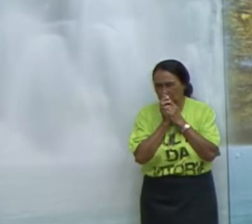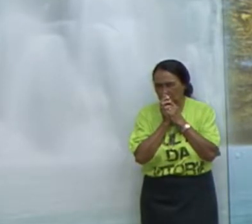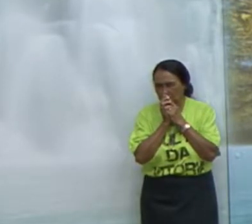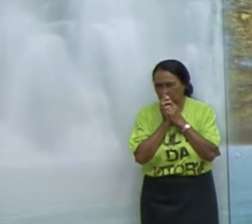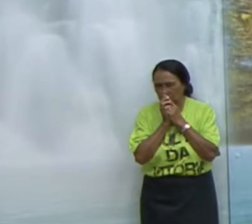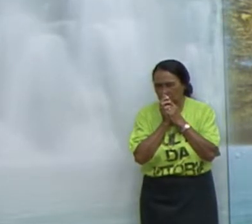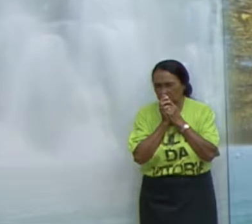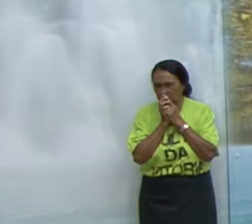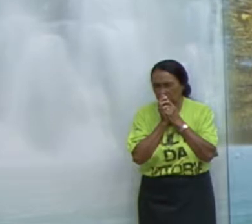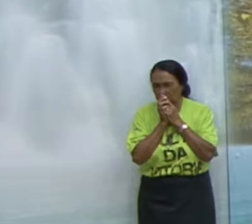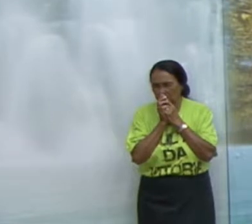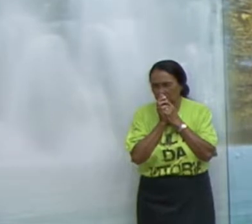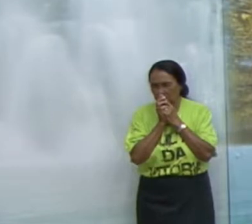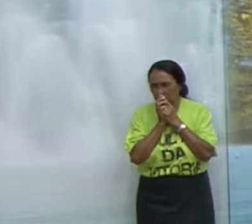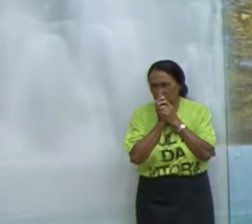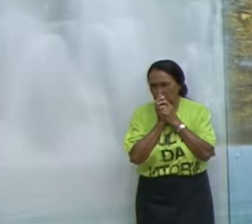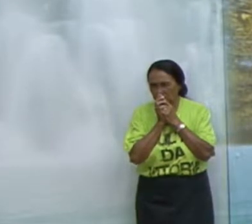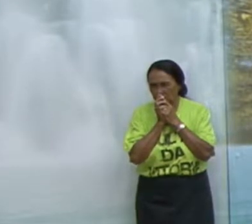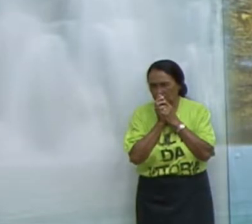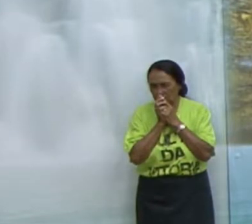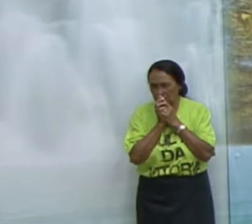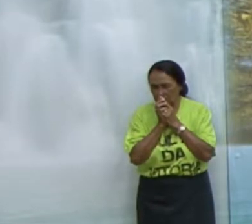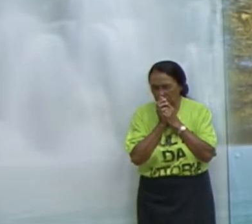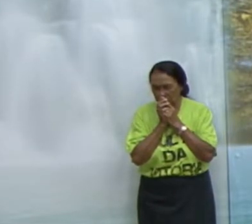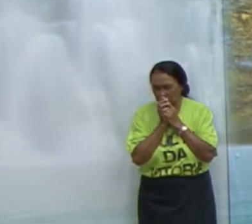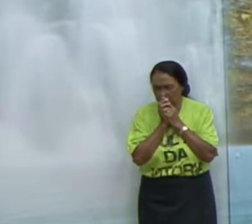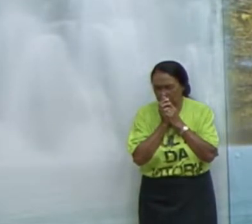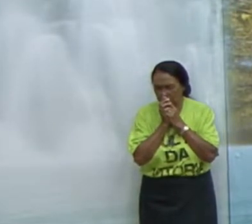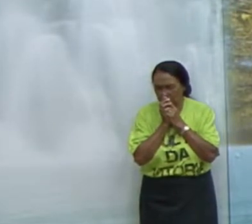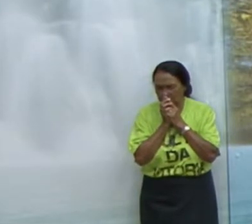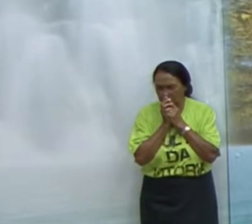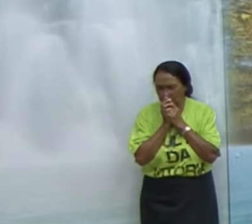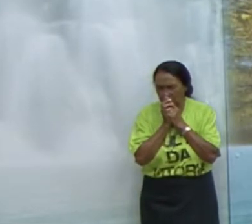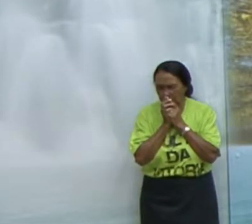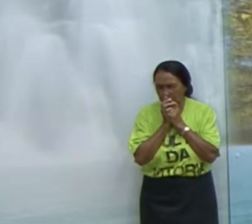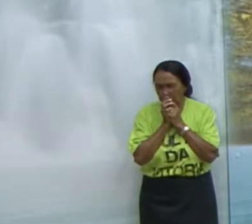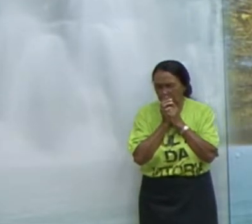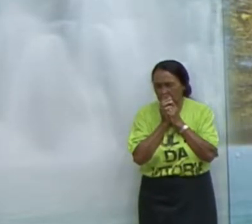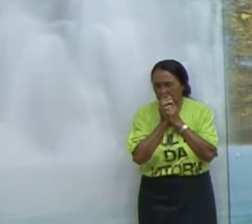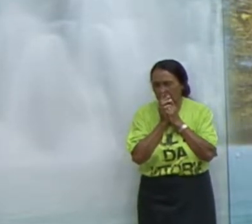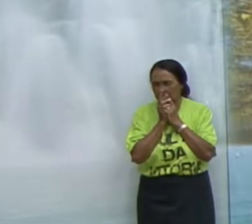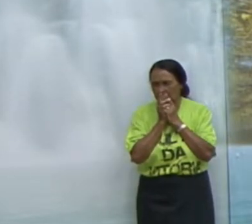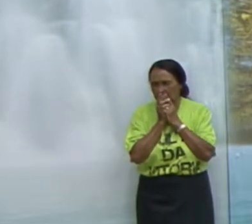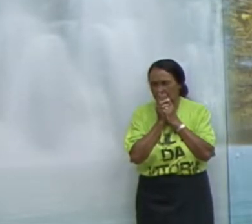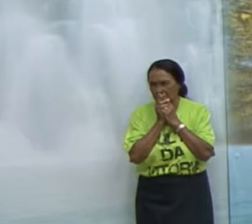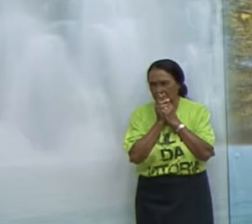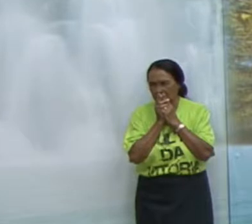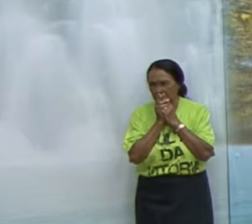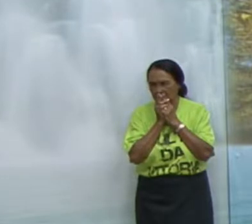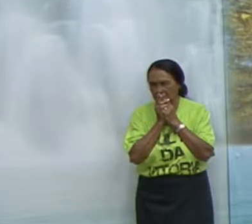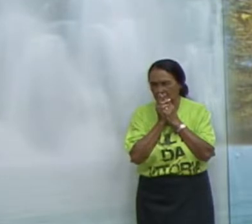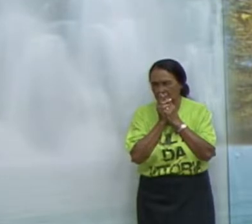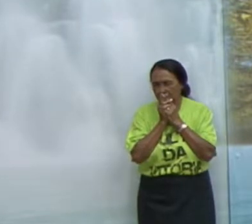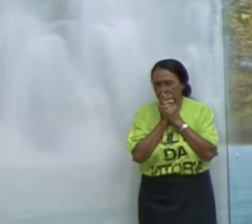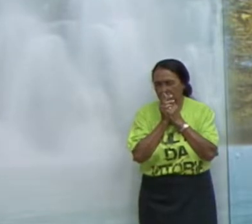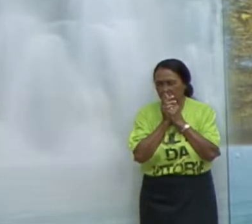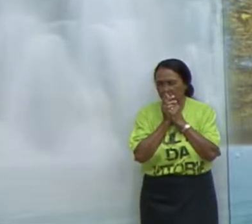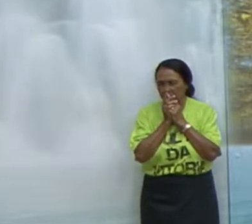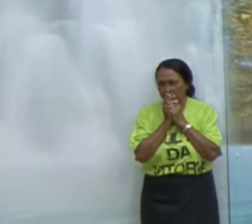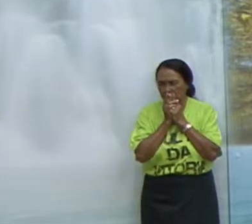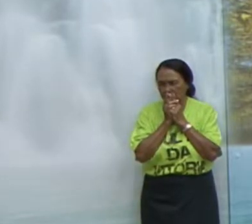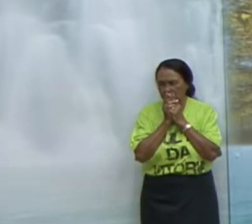preciso de muito mais unção. Eu já li, já ouvi biografia de alguns grandes homens de Deus, como por